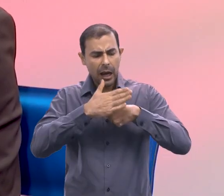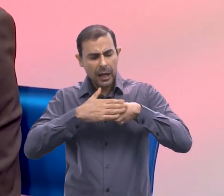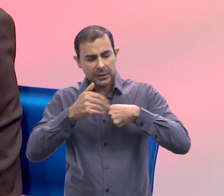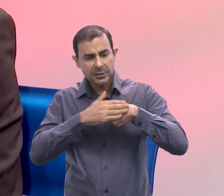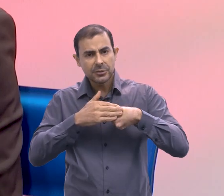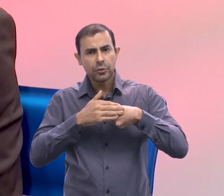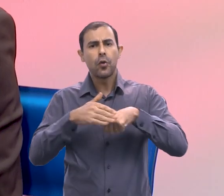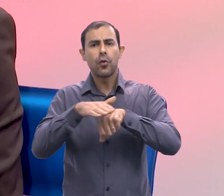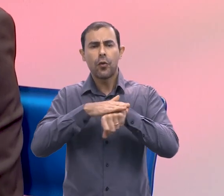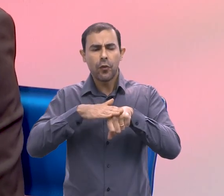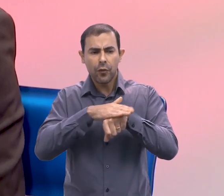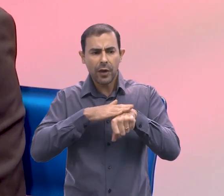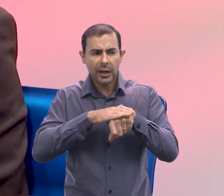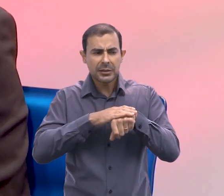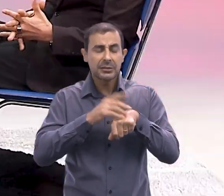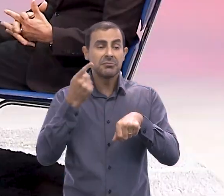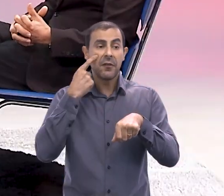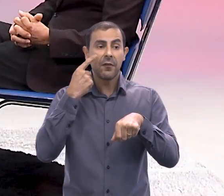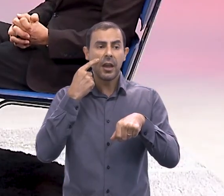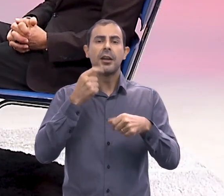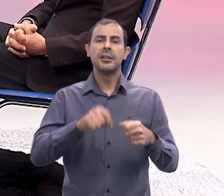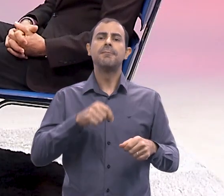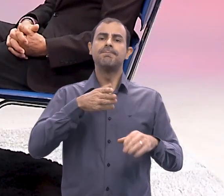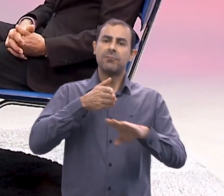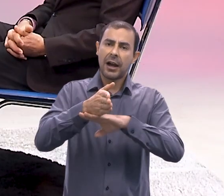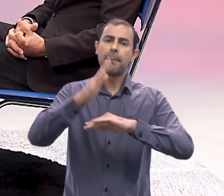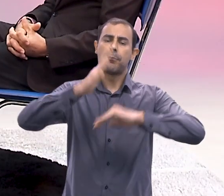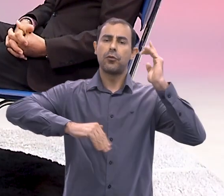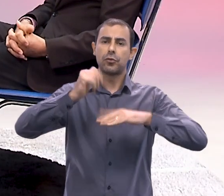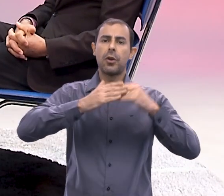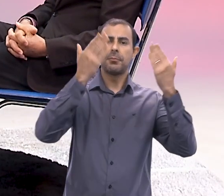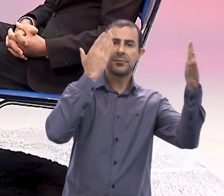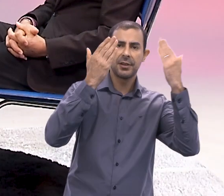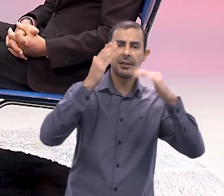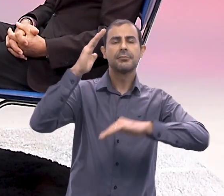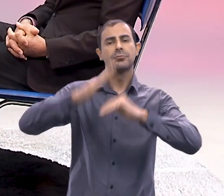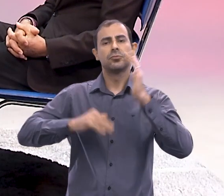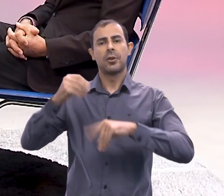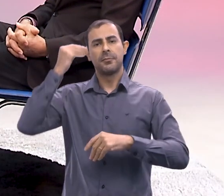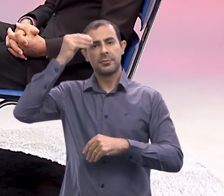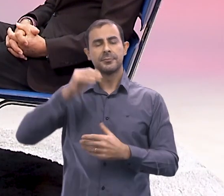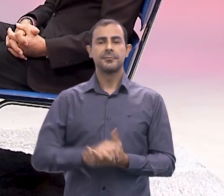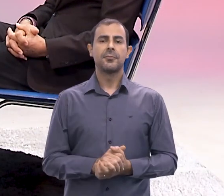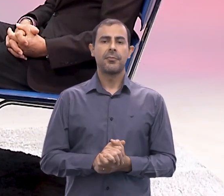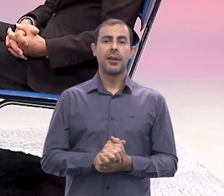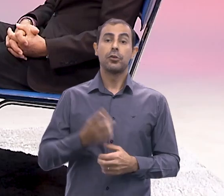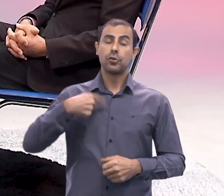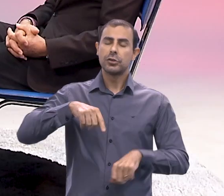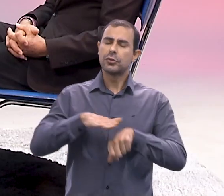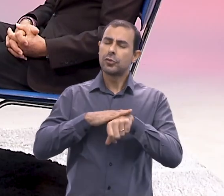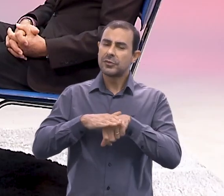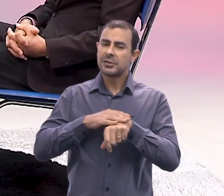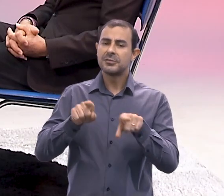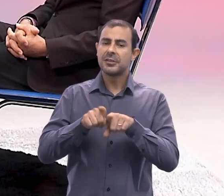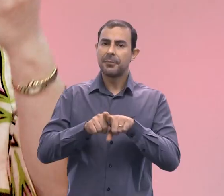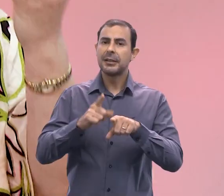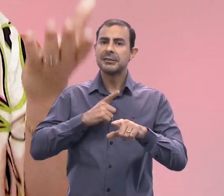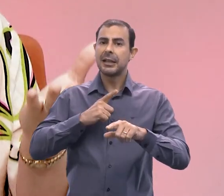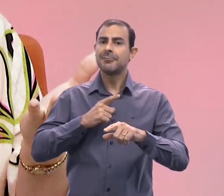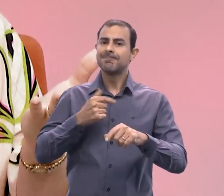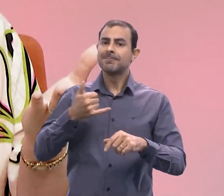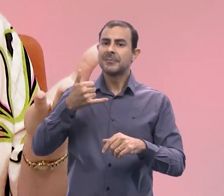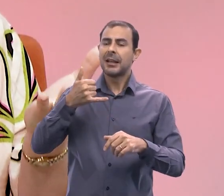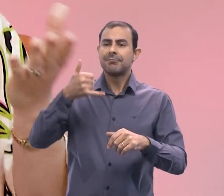sofrimento, psiquiatra e psicólogo. A gente está até falando em relação a essa escuta, né? A gente